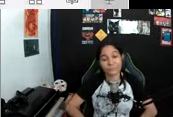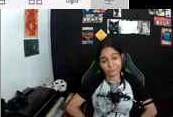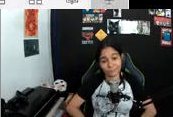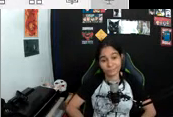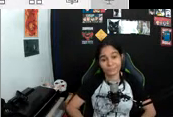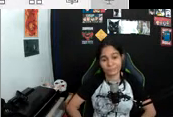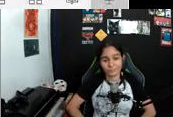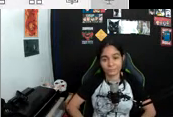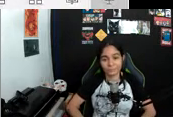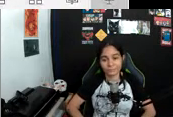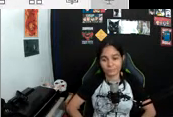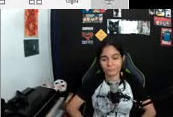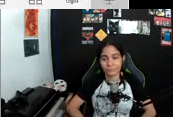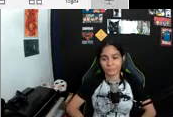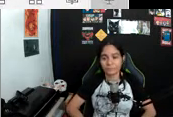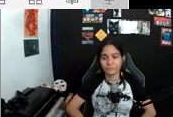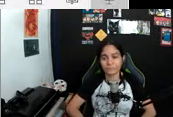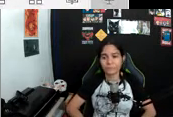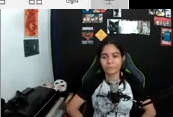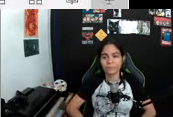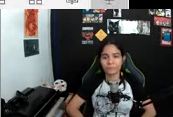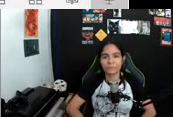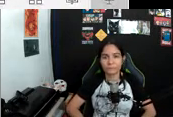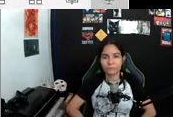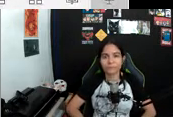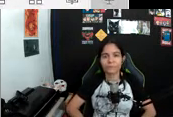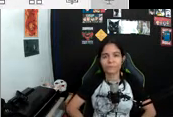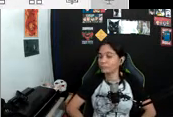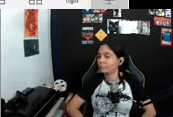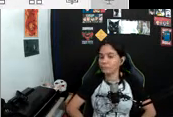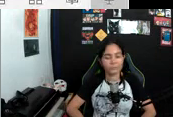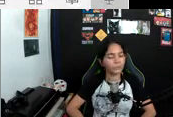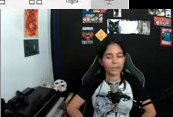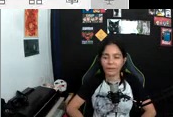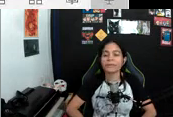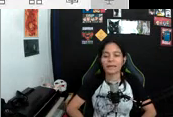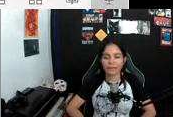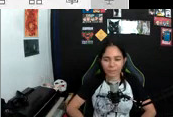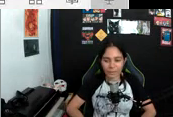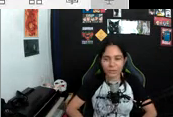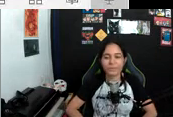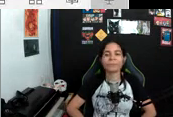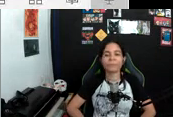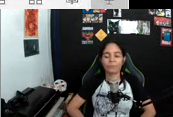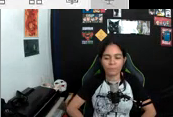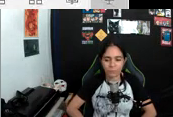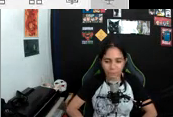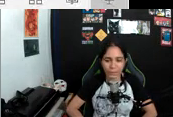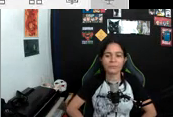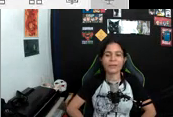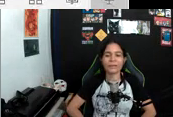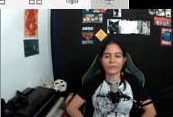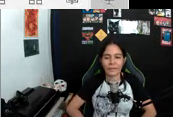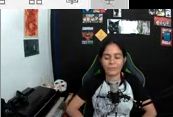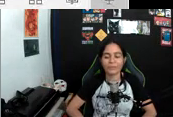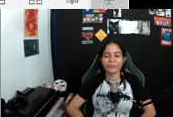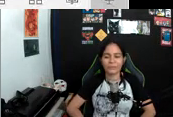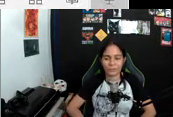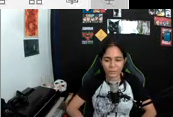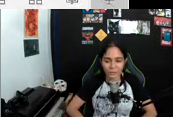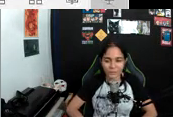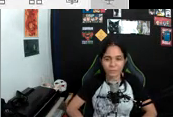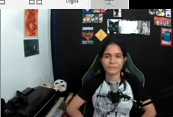Justamente. Assim, eu tenho uma coisa comigo, sabe? Profissional bom, ele não fica sem emprego. Por mais que ele seja bocudo para fazer o correto. Parabéns,